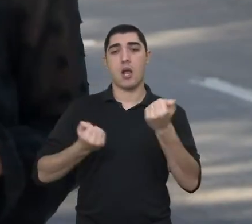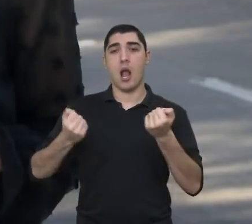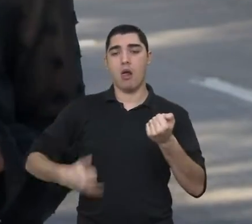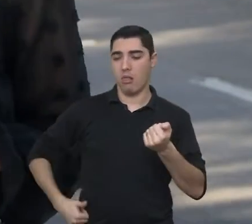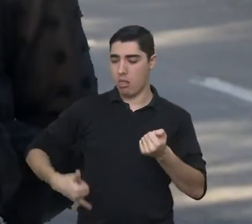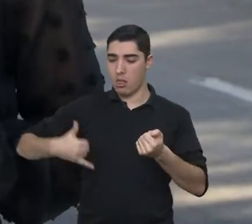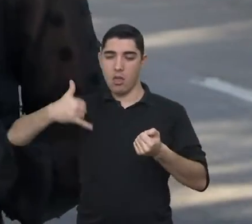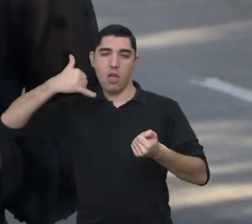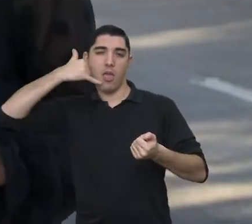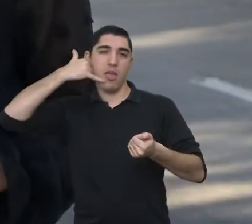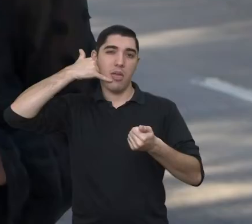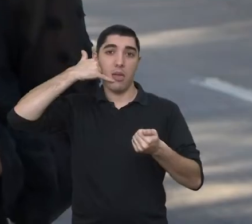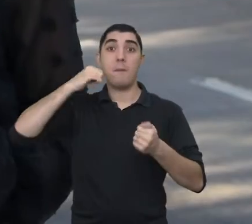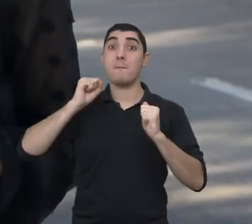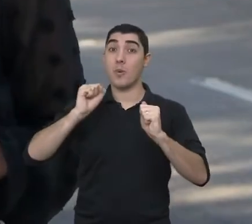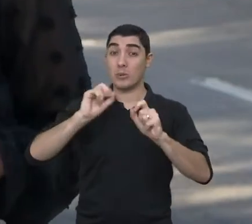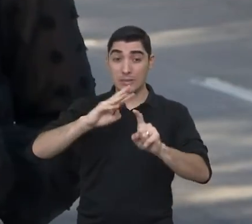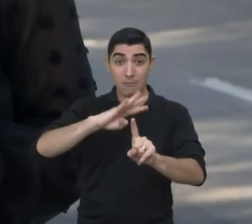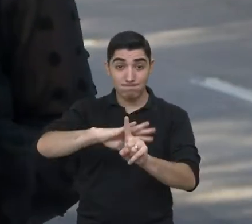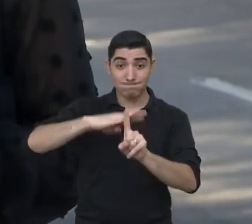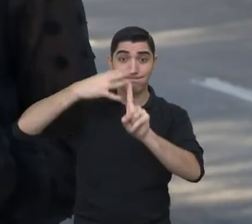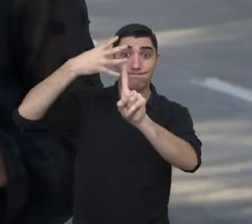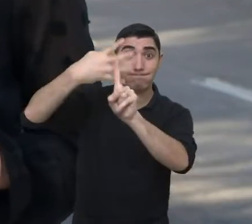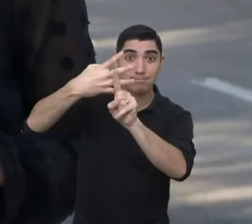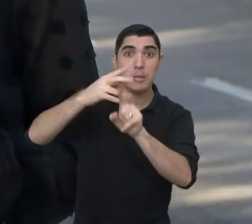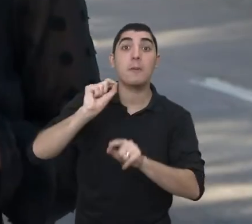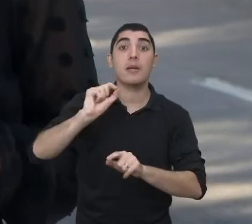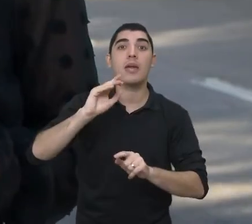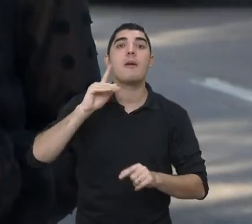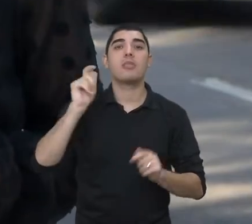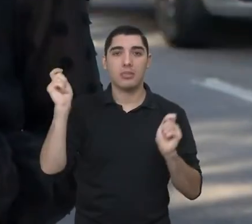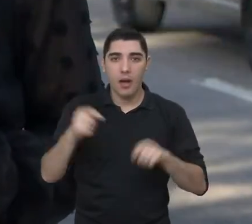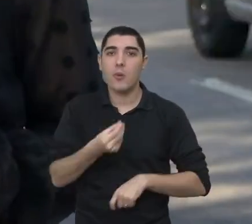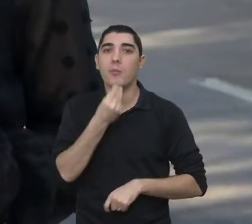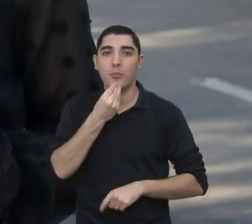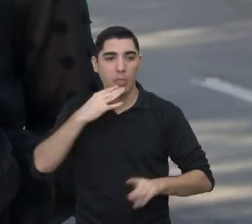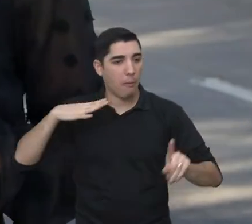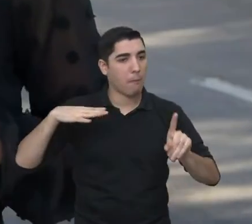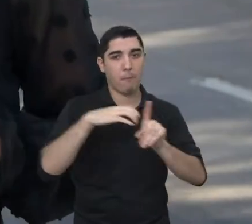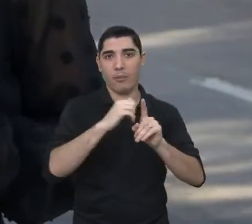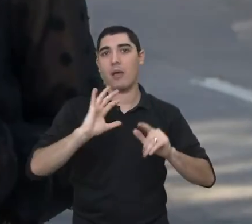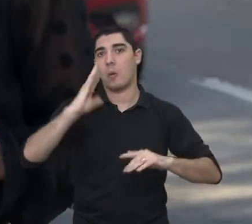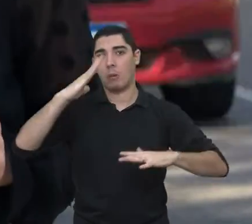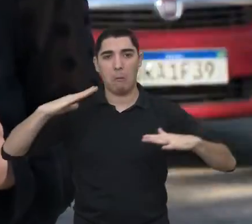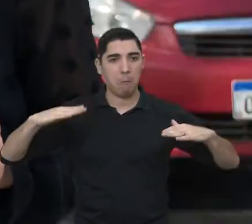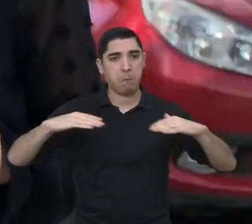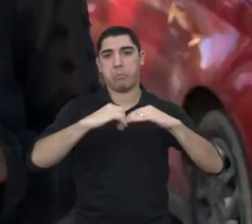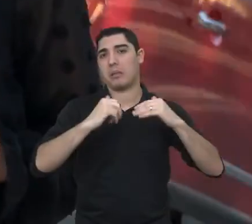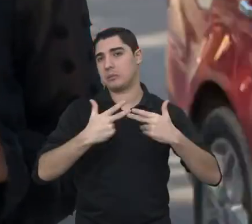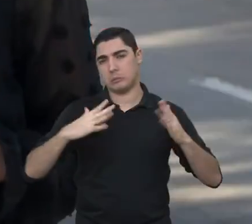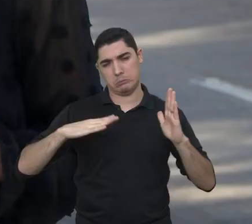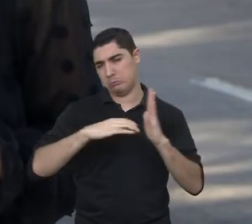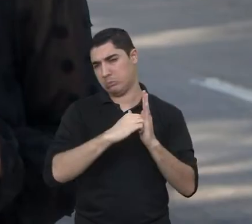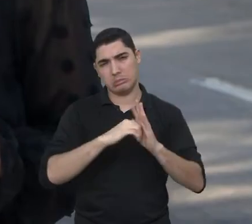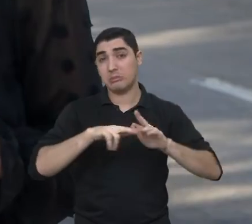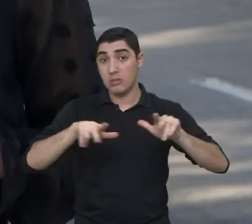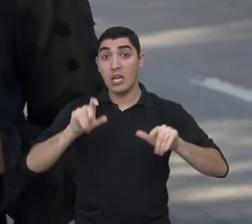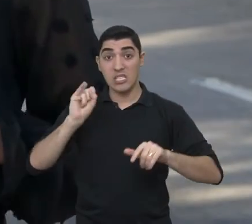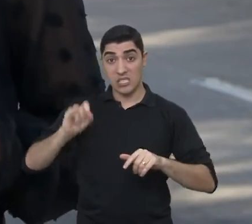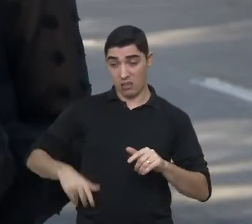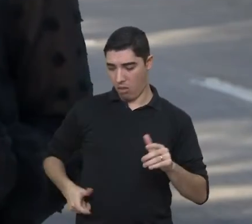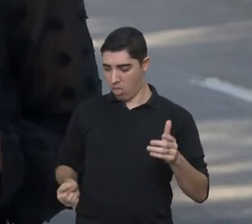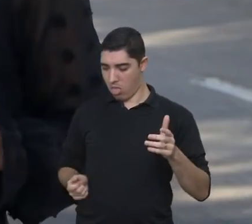no trânsito quadruplica o risco de sofrer um acidente. Essa chance aumenta em 23 vezes se o motorista